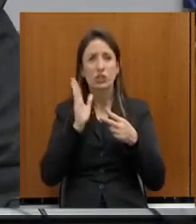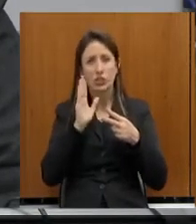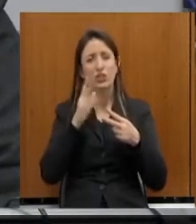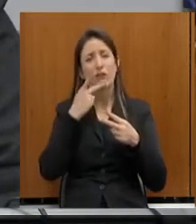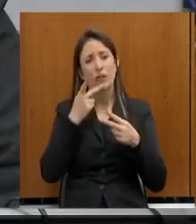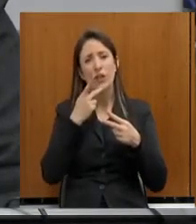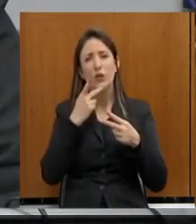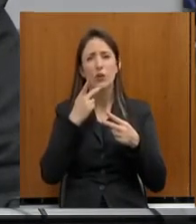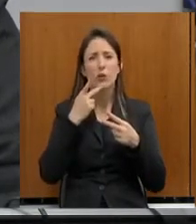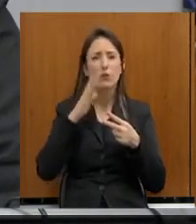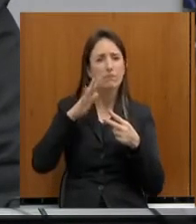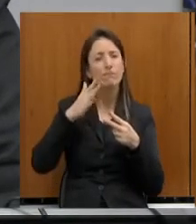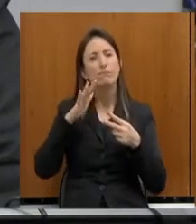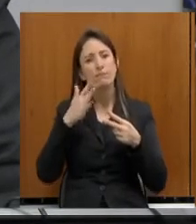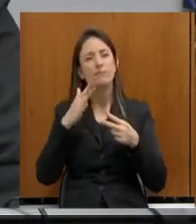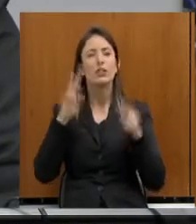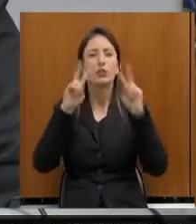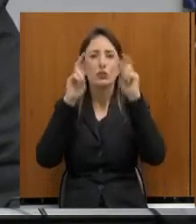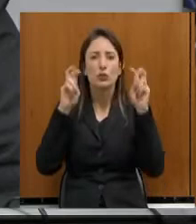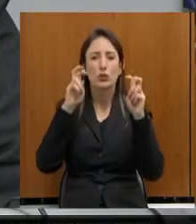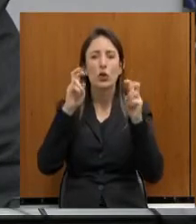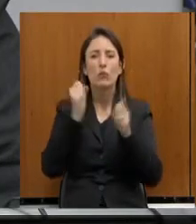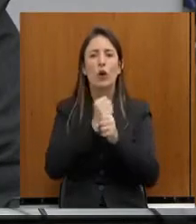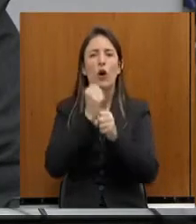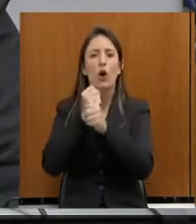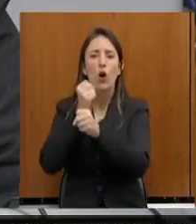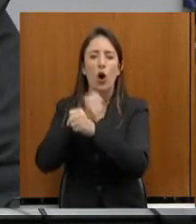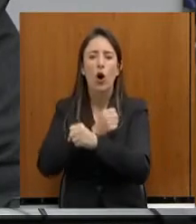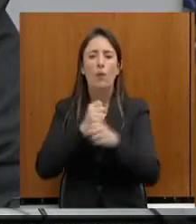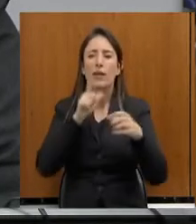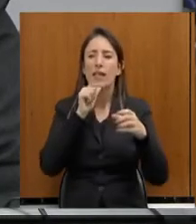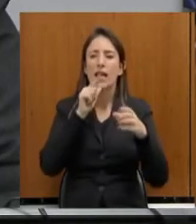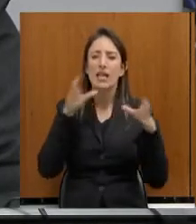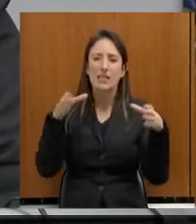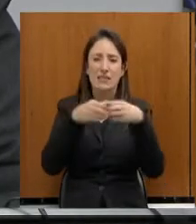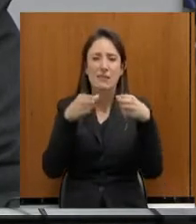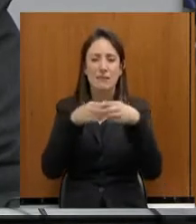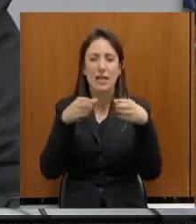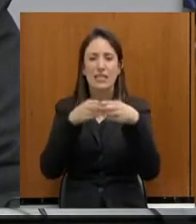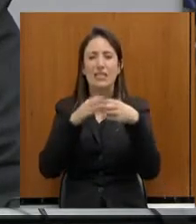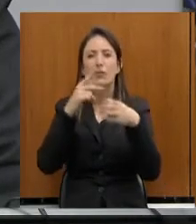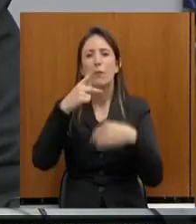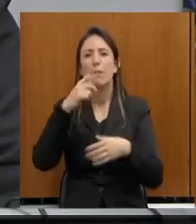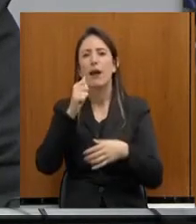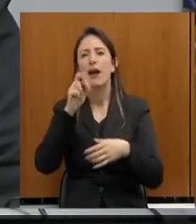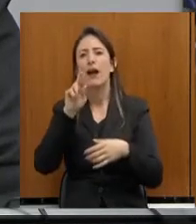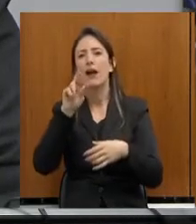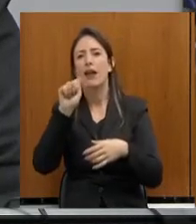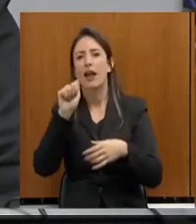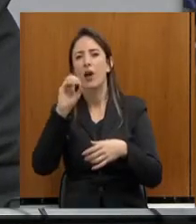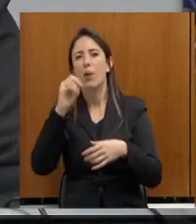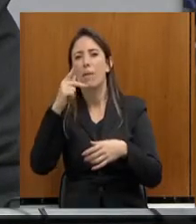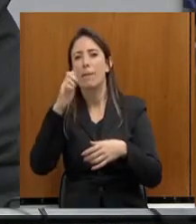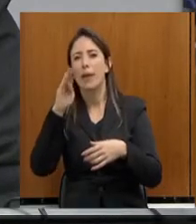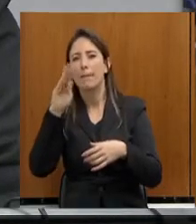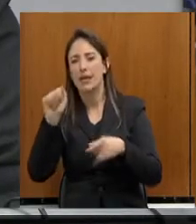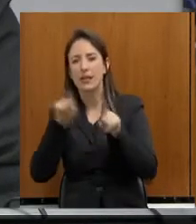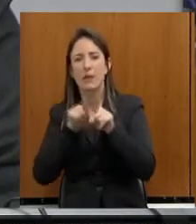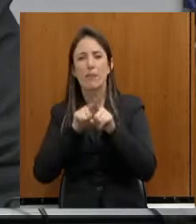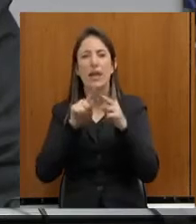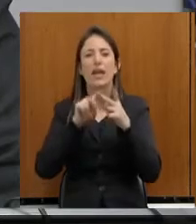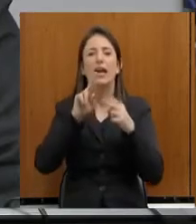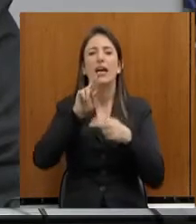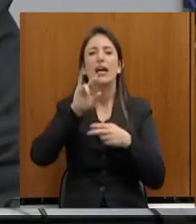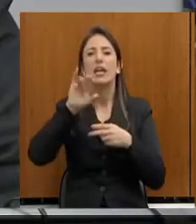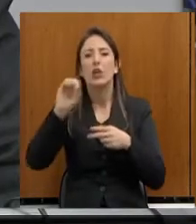desse assunto em relação às obras nas bacias do Paraopeba e do Rio das Velhas é a gente sabe que dentro